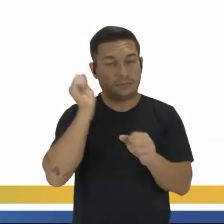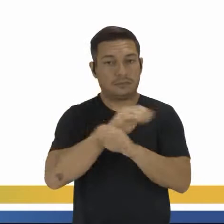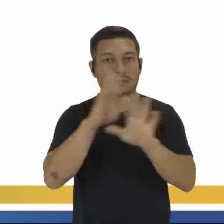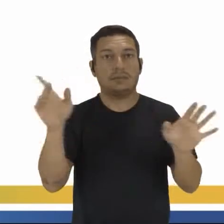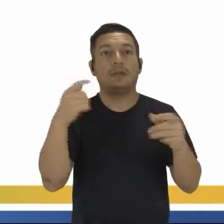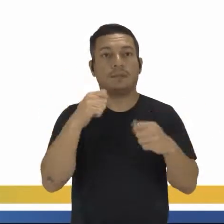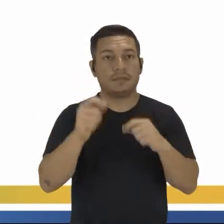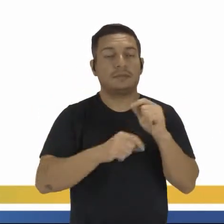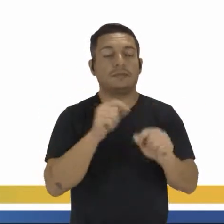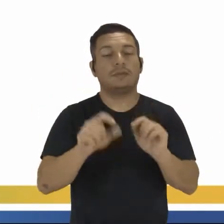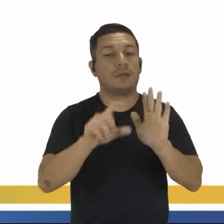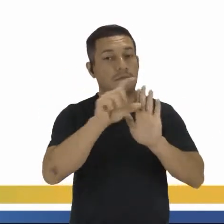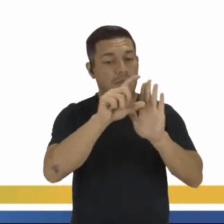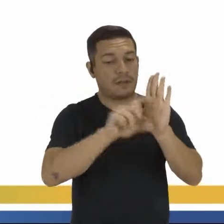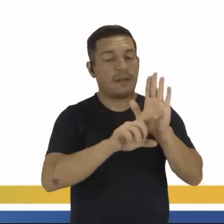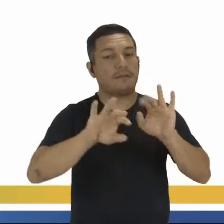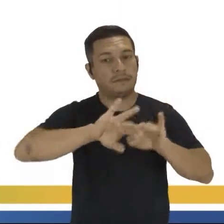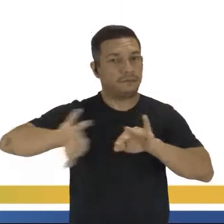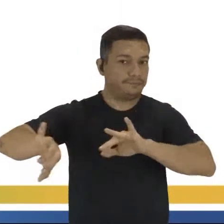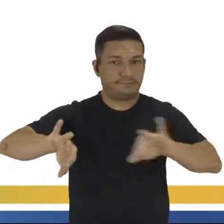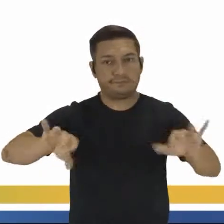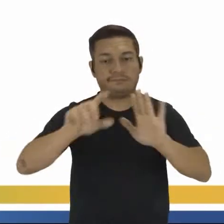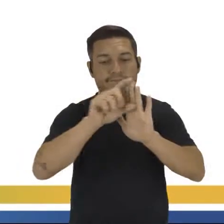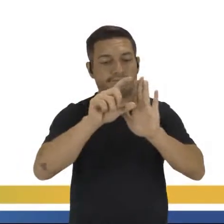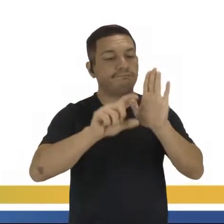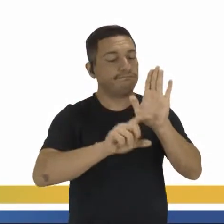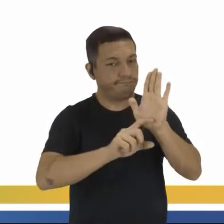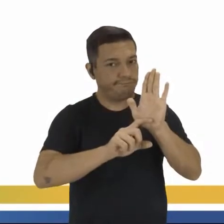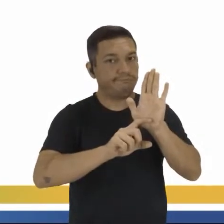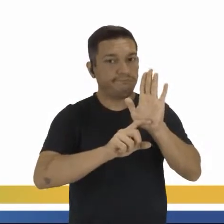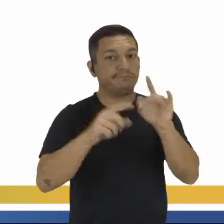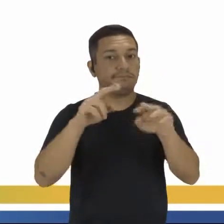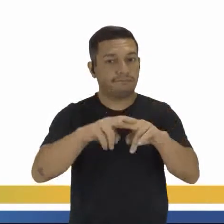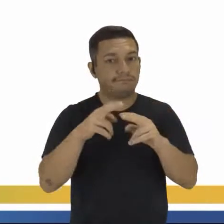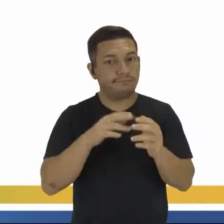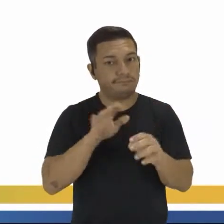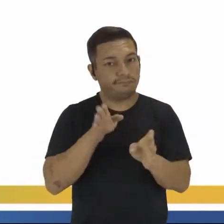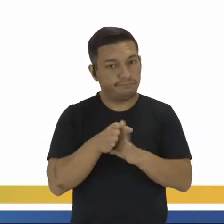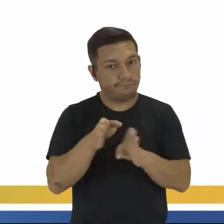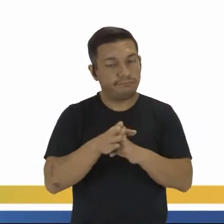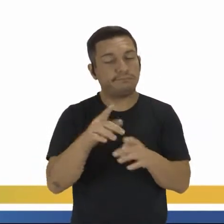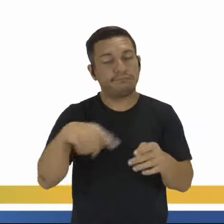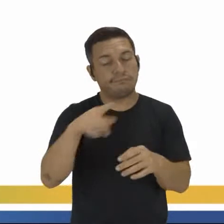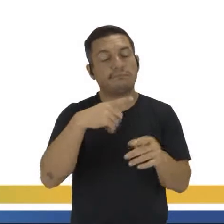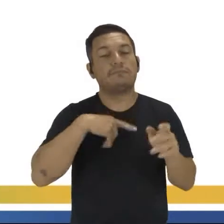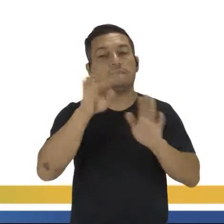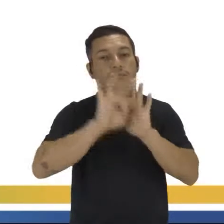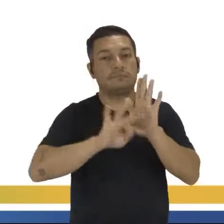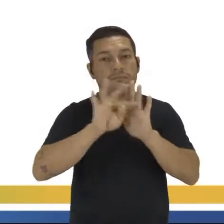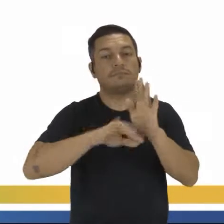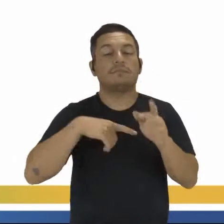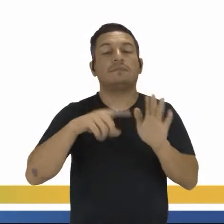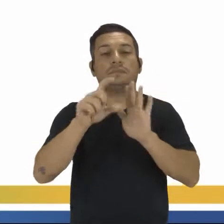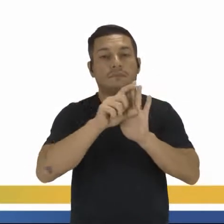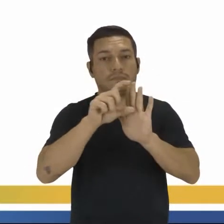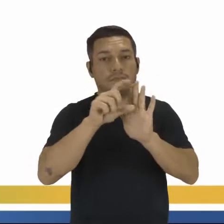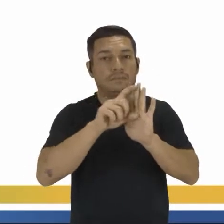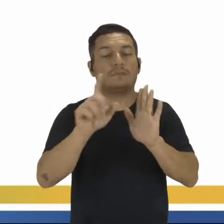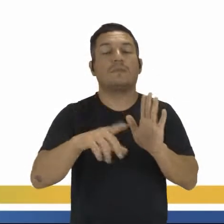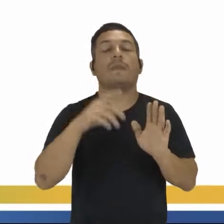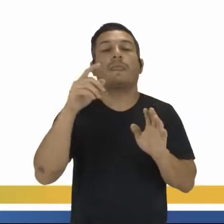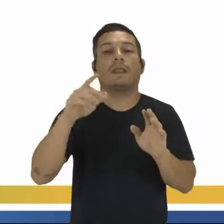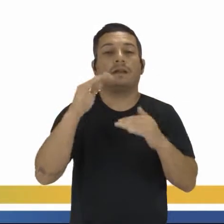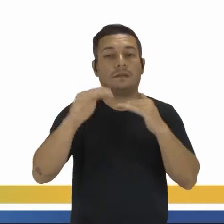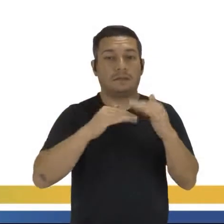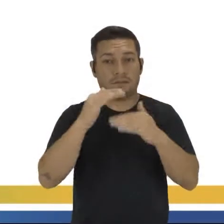defendidos em parágrafos separados. Por isso já antecipei para você que esse é um texto que vai trabalhar com um parágrafo de desenvolvimento a favor